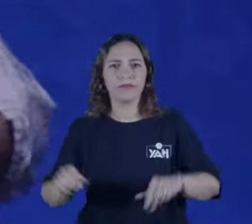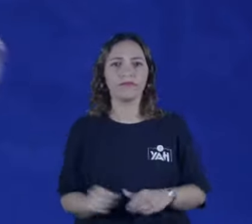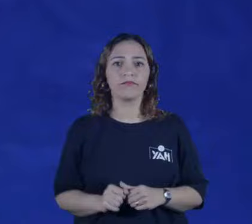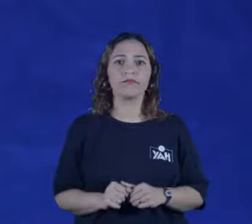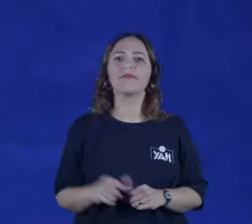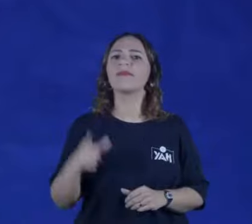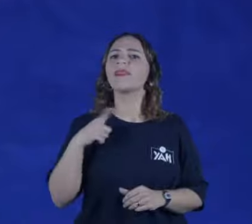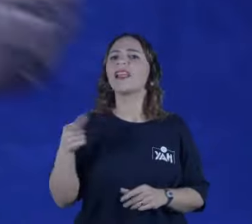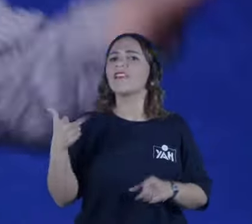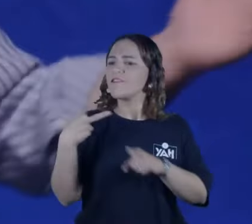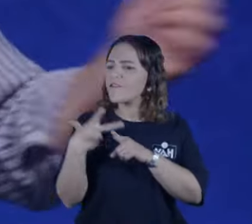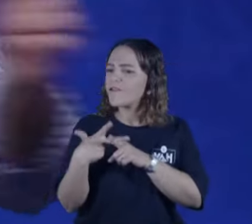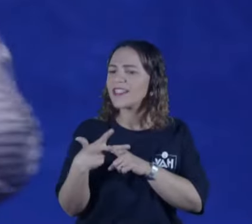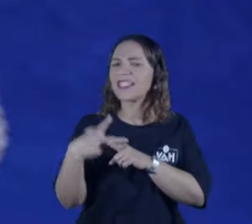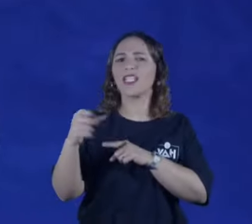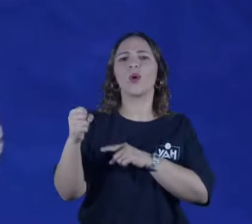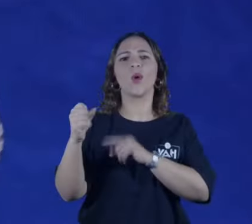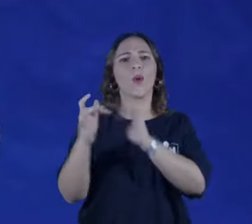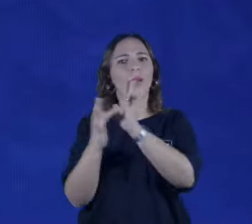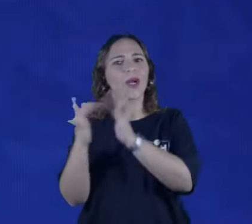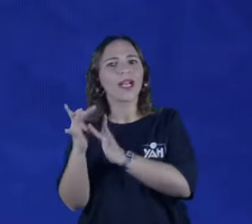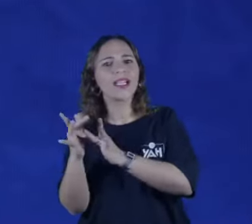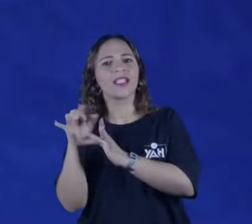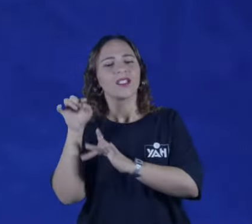Vencedores por Cristo, foi uma potência.